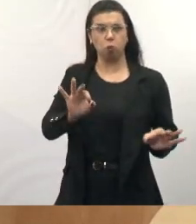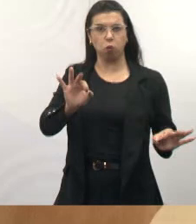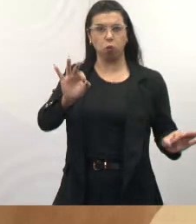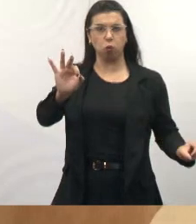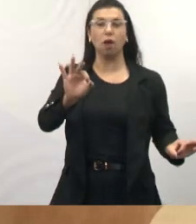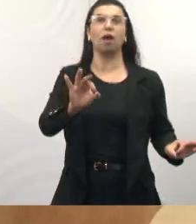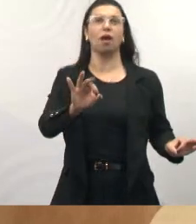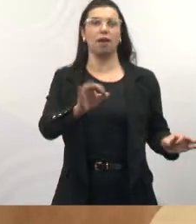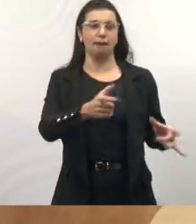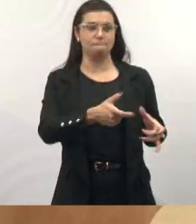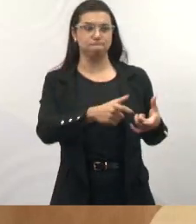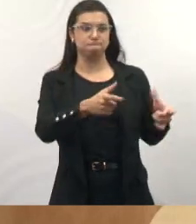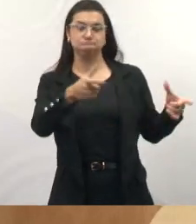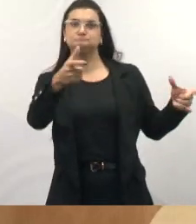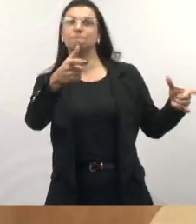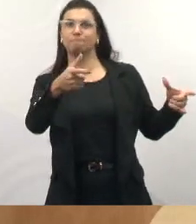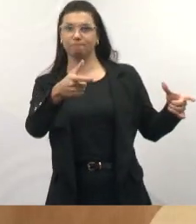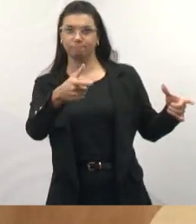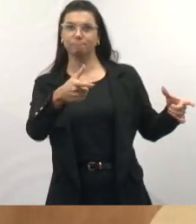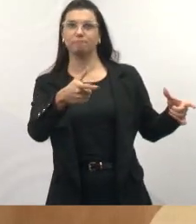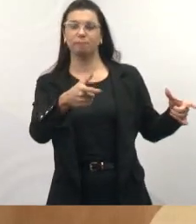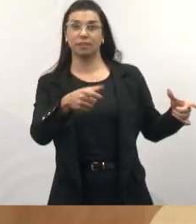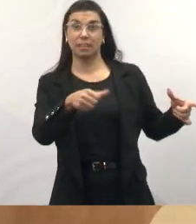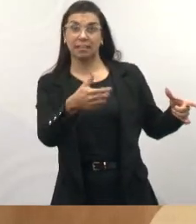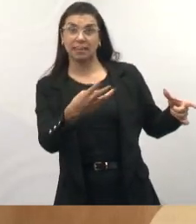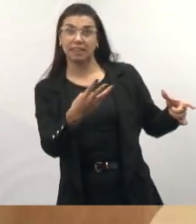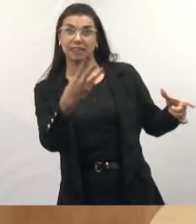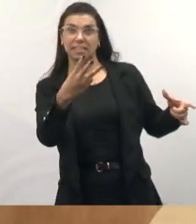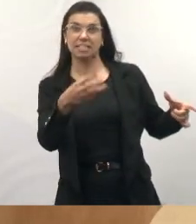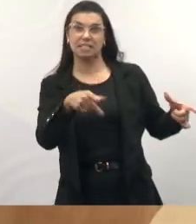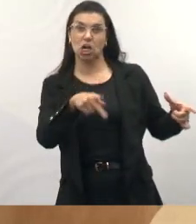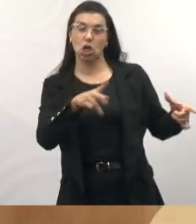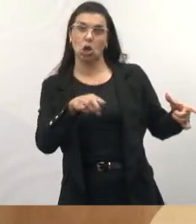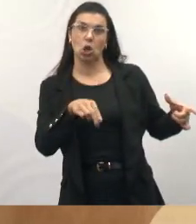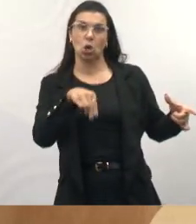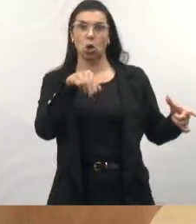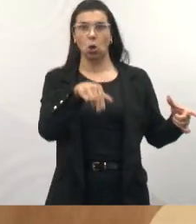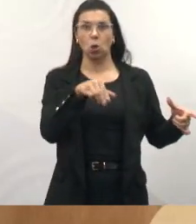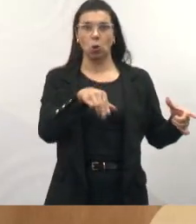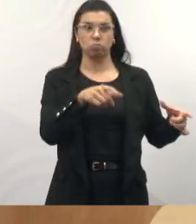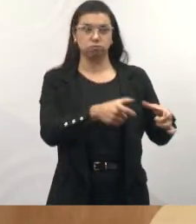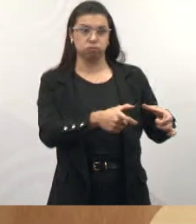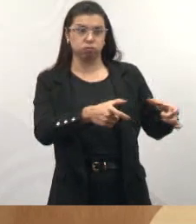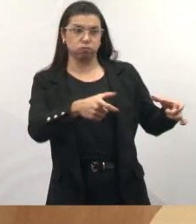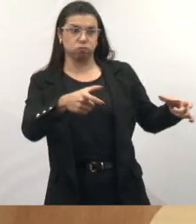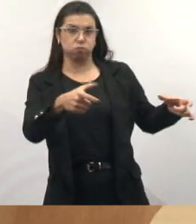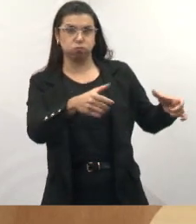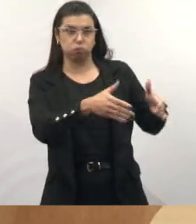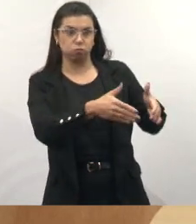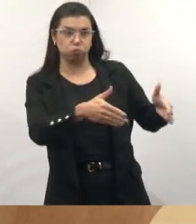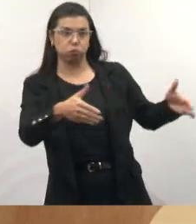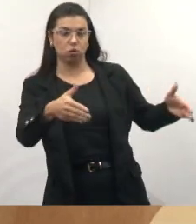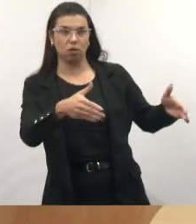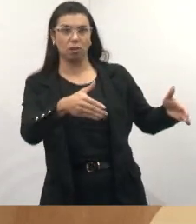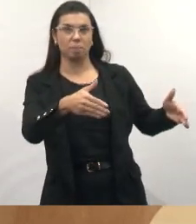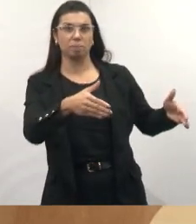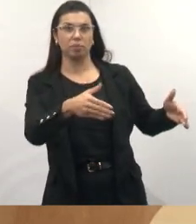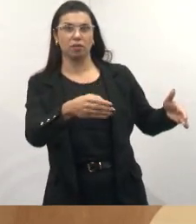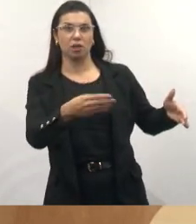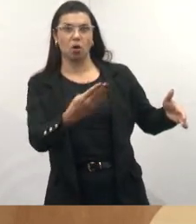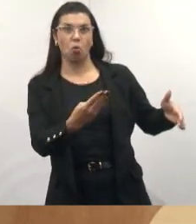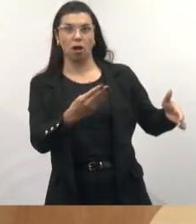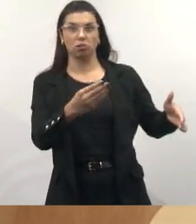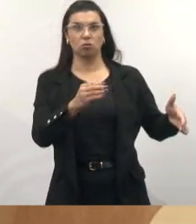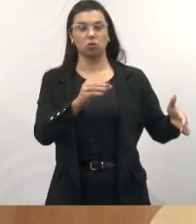fazendo 13 de largura por 3 de altura. E numa outra parte vai ser 4 de altura